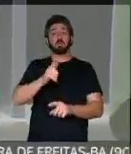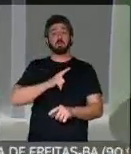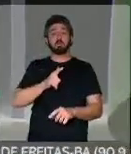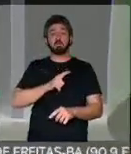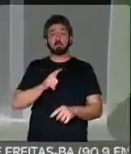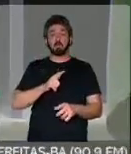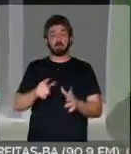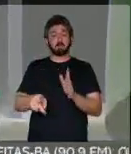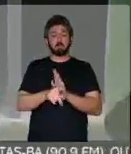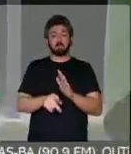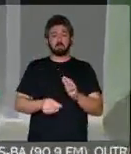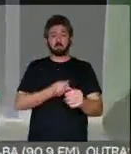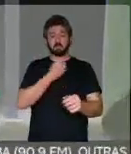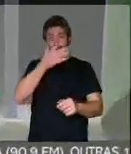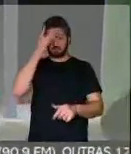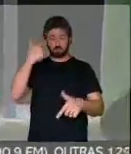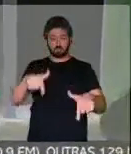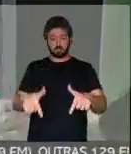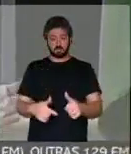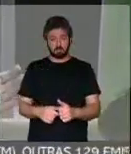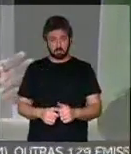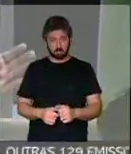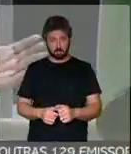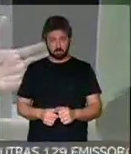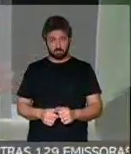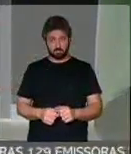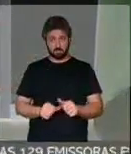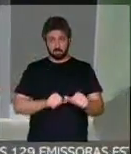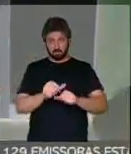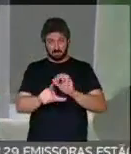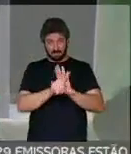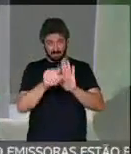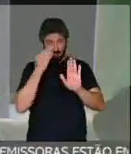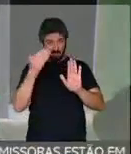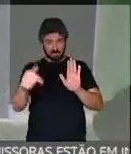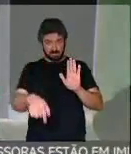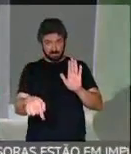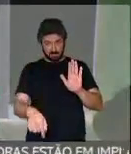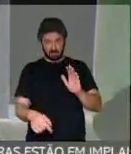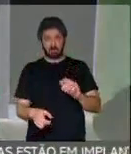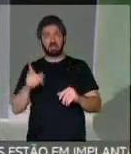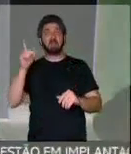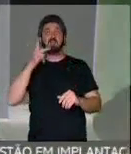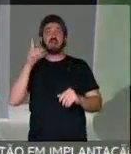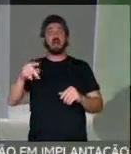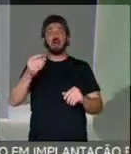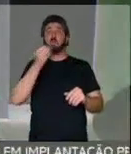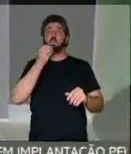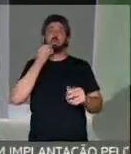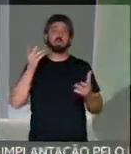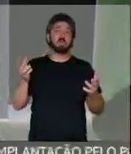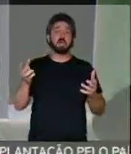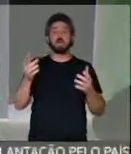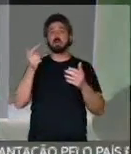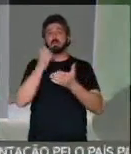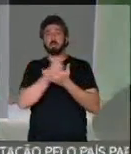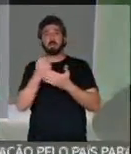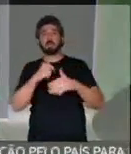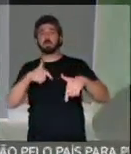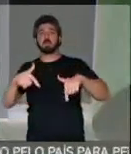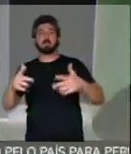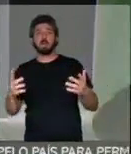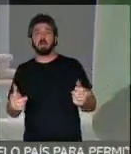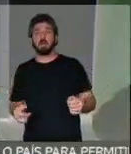para a vida dos trabalhadores. A reforma que aqui foi apresentada como oportunidade para gerar